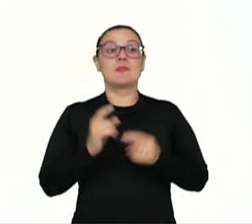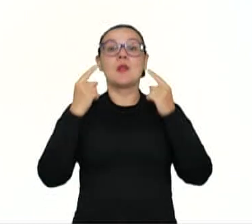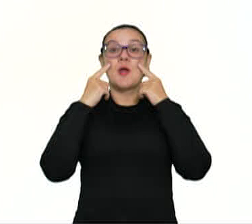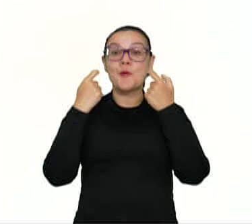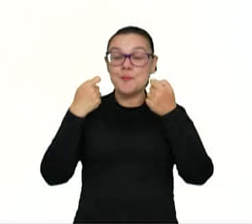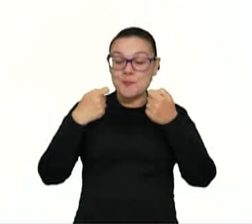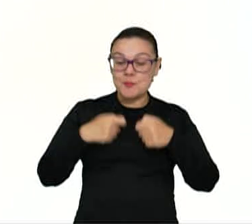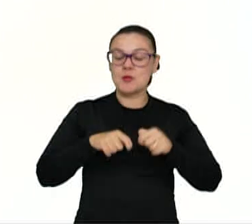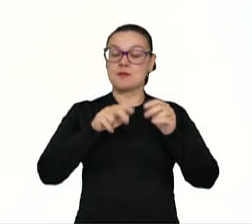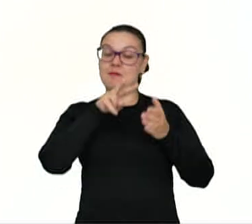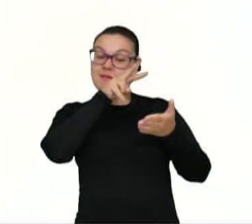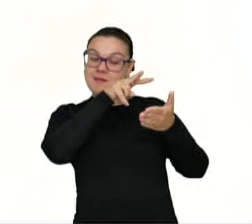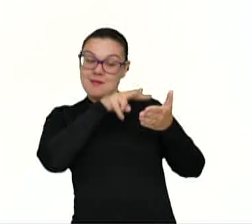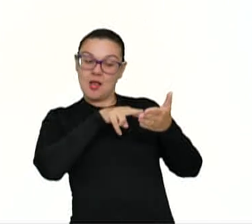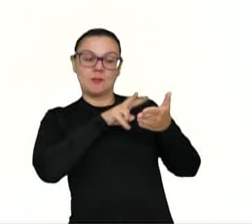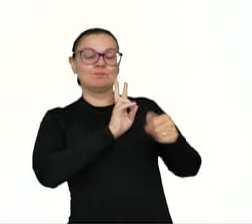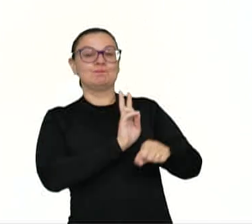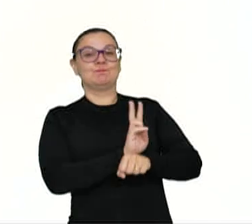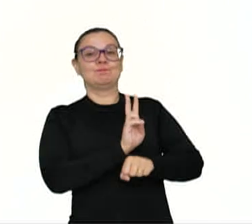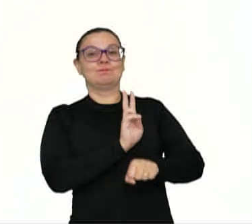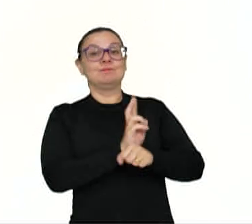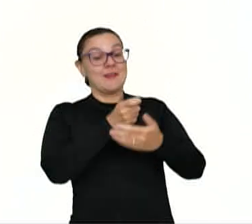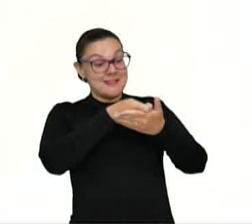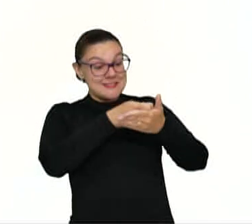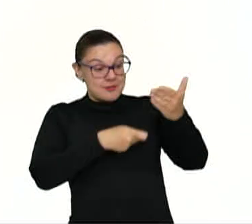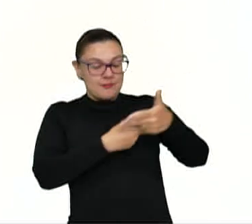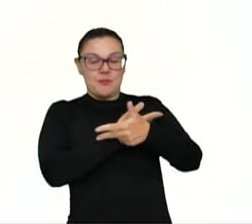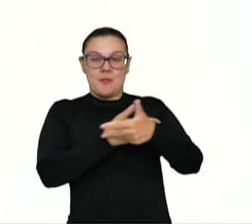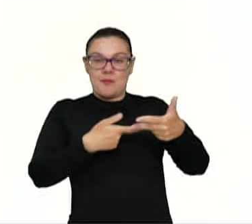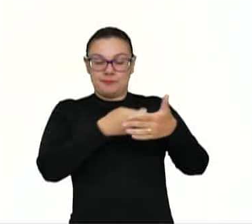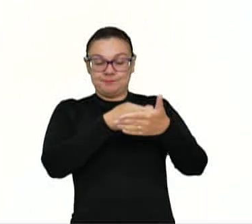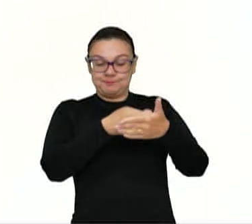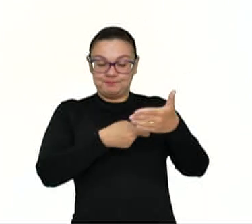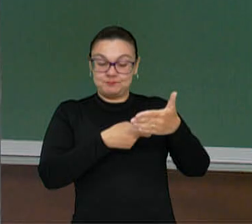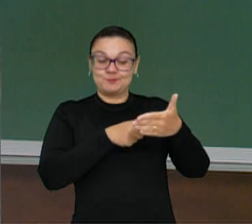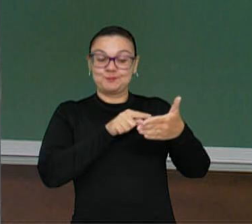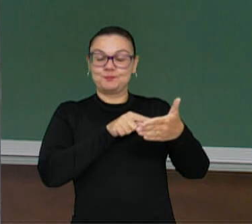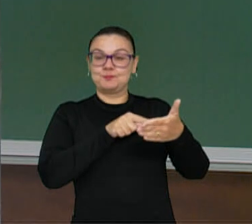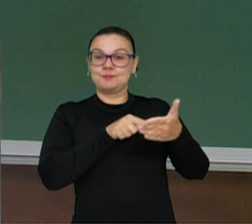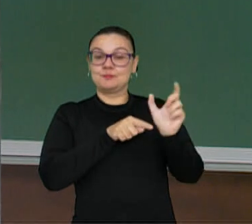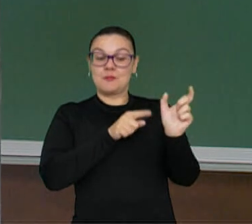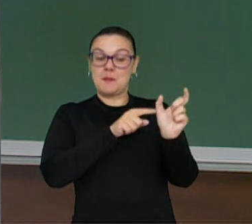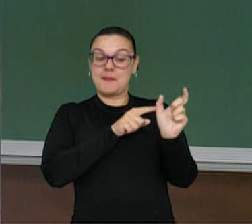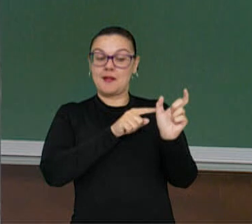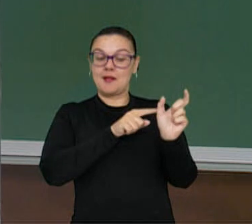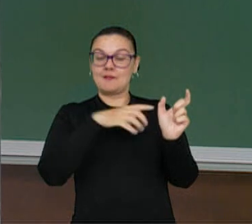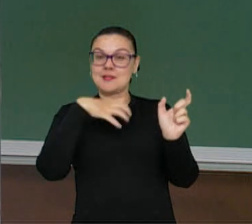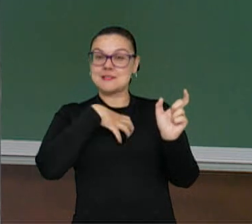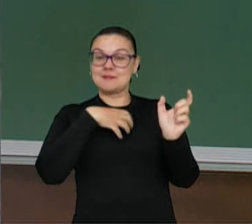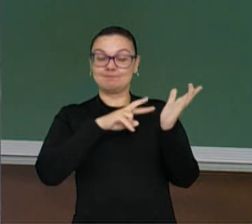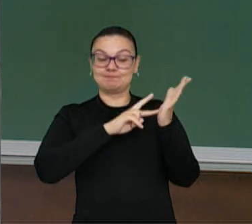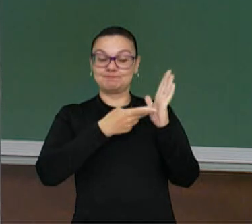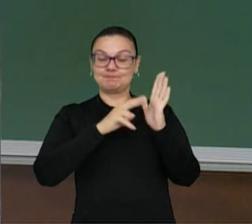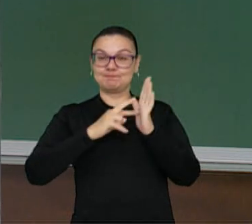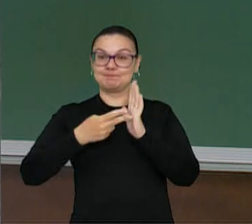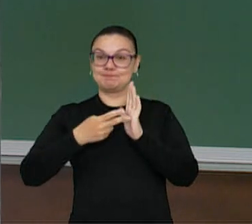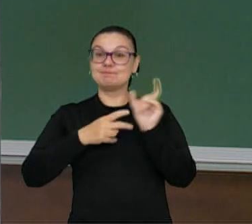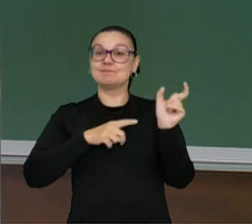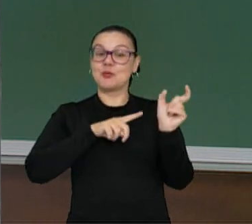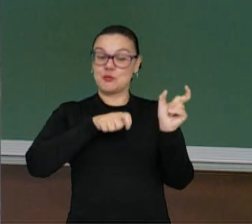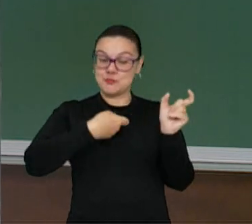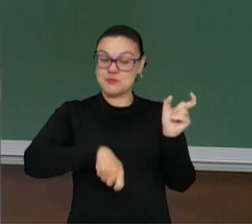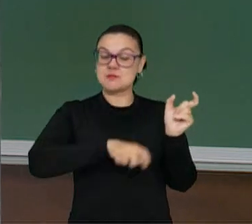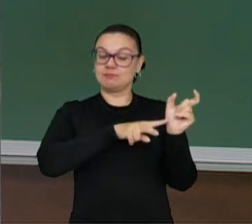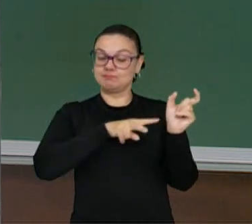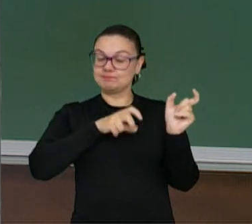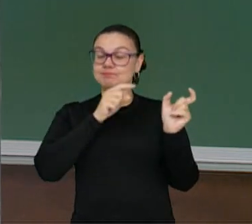gente também tem que ter cuidado quando está escrevendo alguma coisa, né? Por causa dos vários sentidos que aquela palavra pode